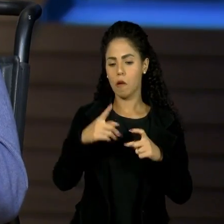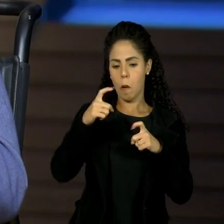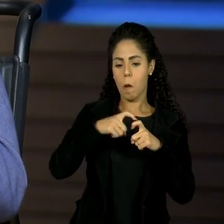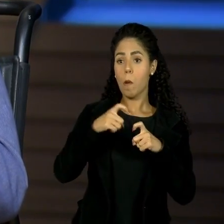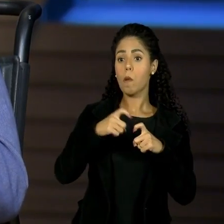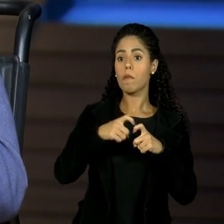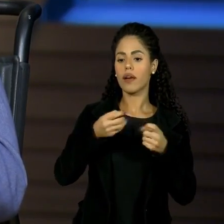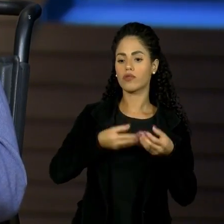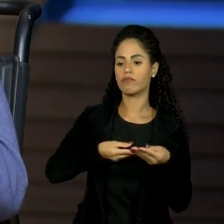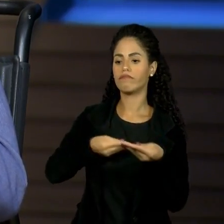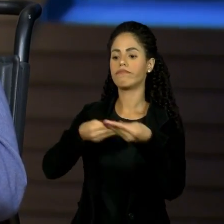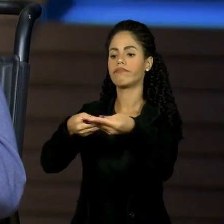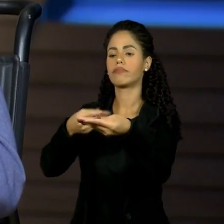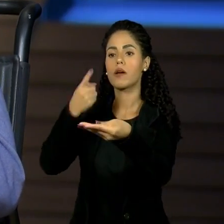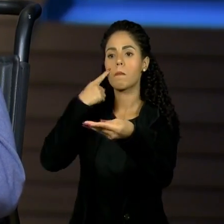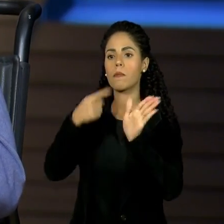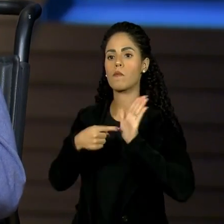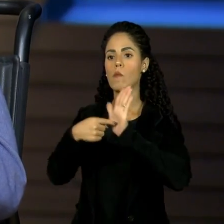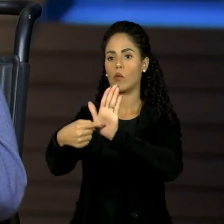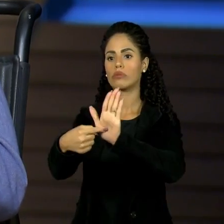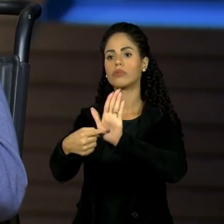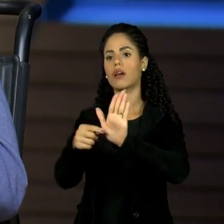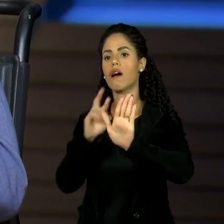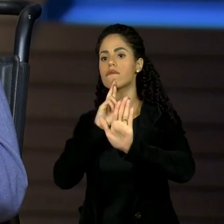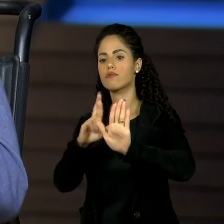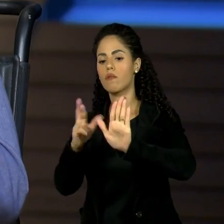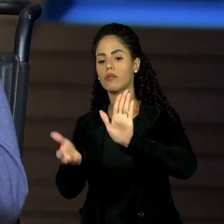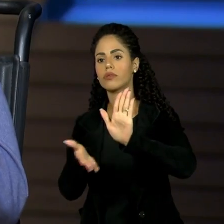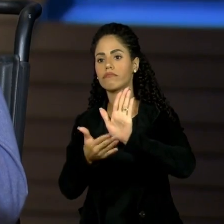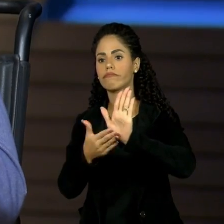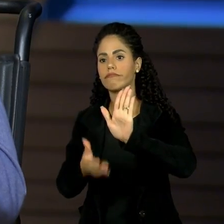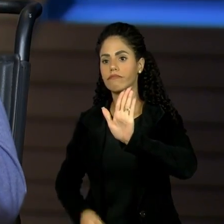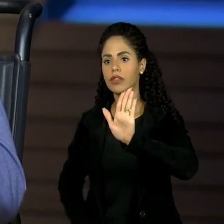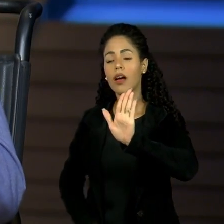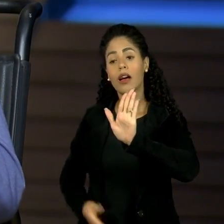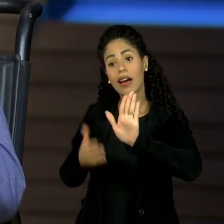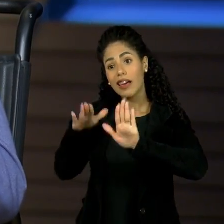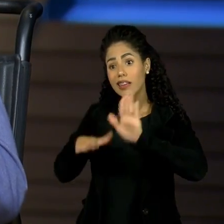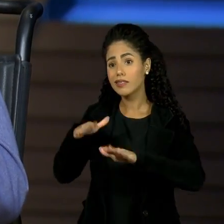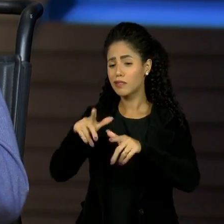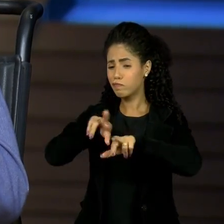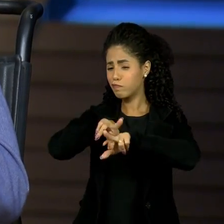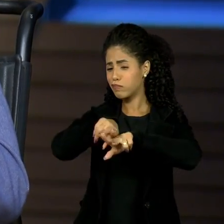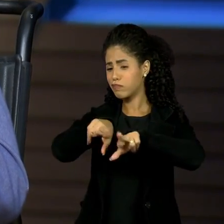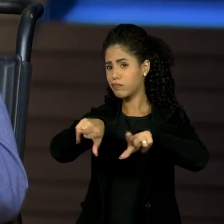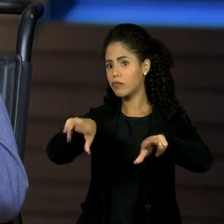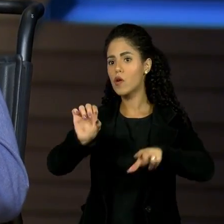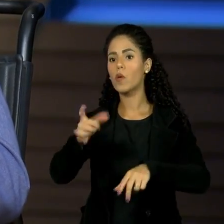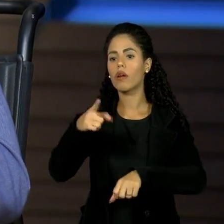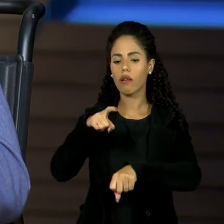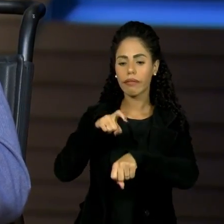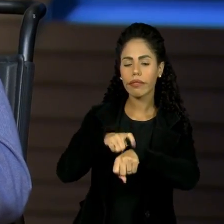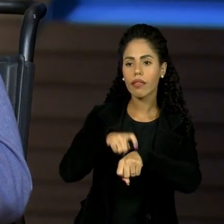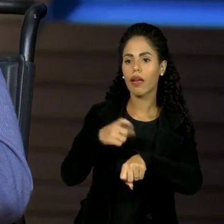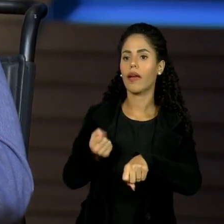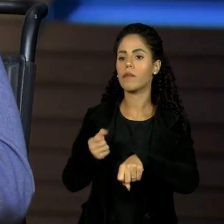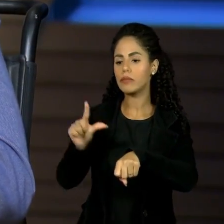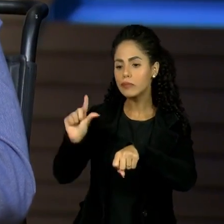diagnóstico, conversar aquilo que ele tem a responsabilidade de conversar. E, às vezes, por N situações, uma delas é tempo, outra coisa